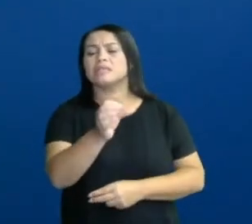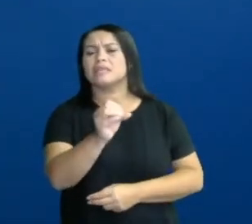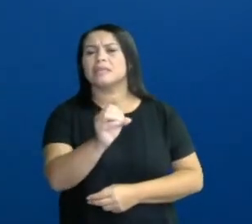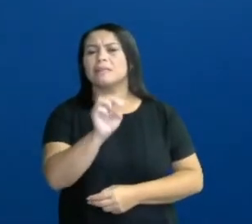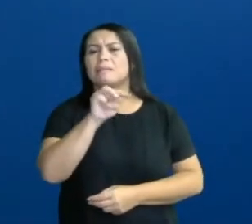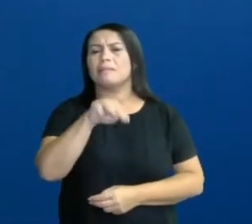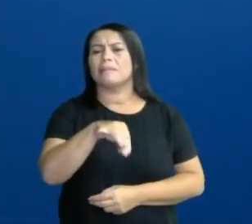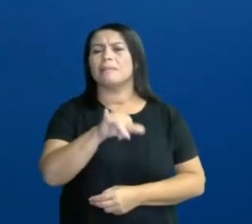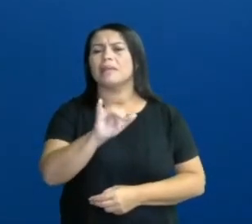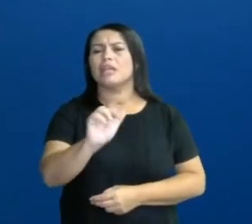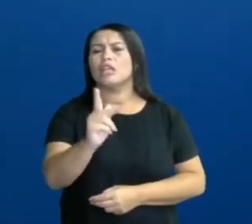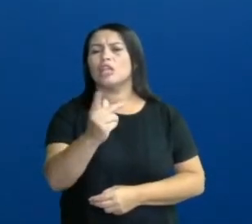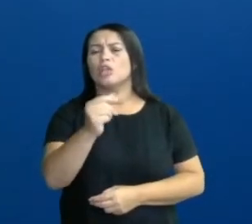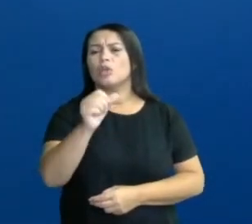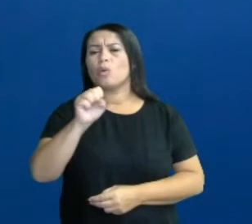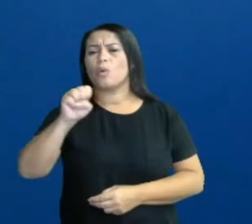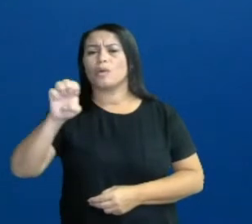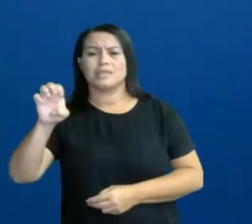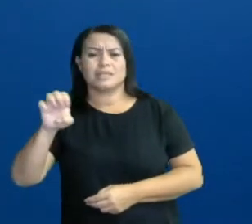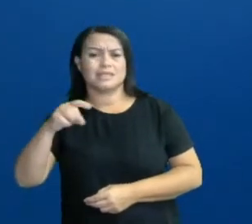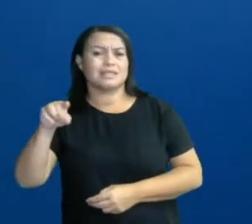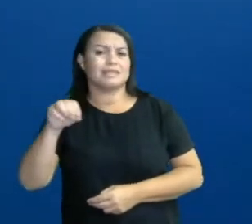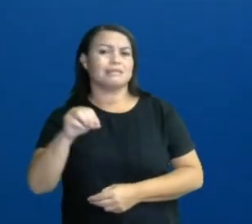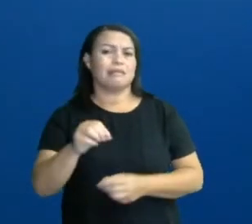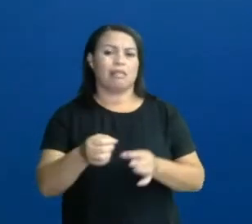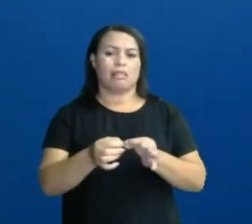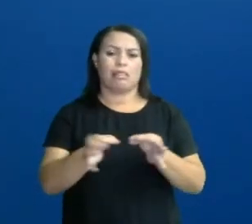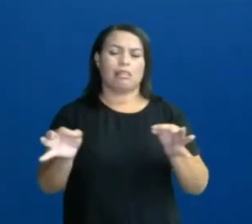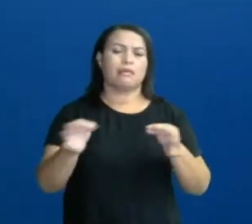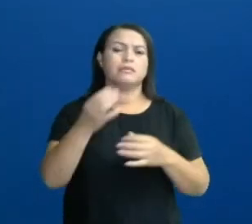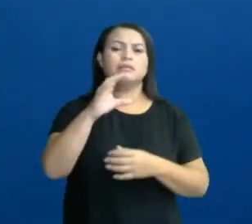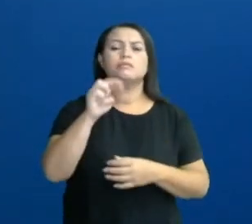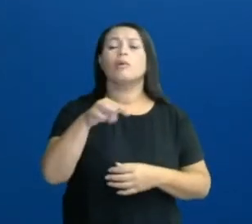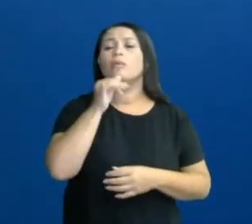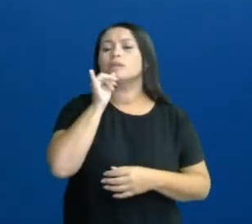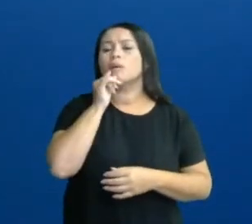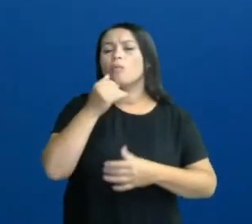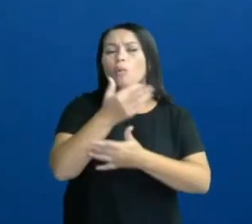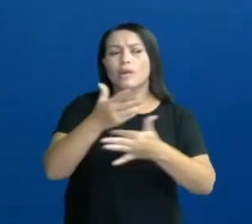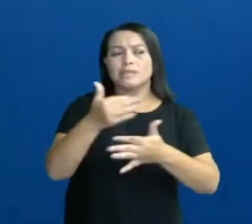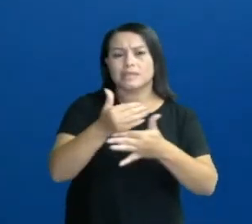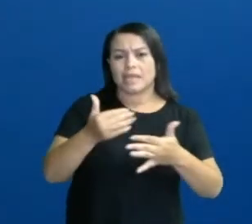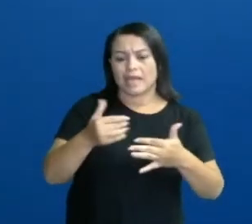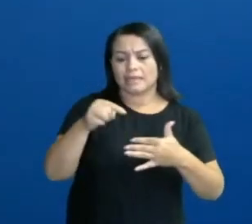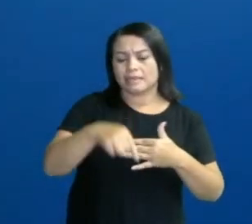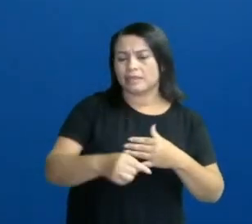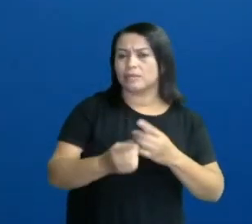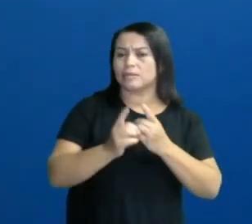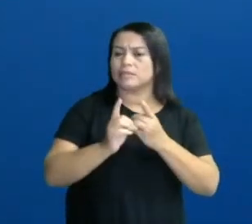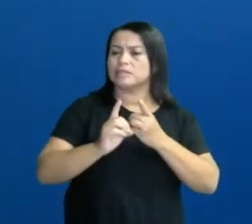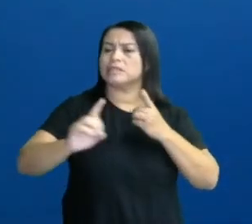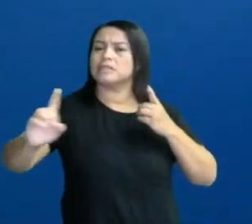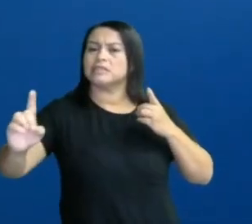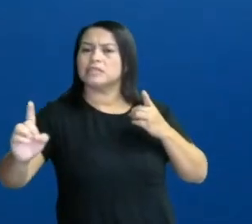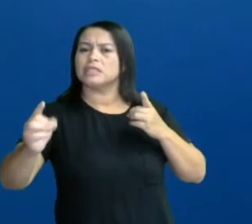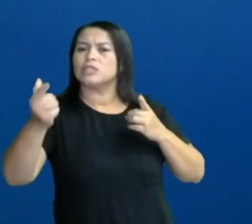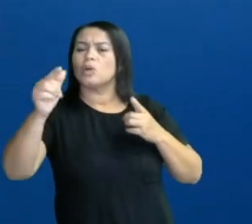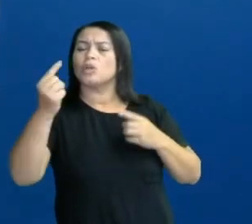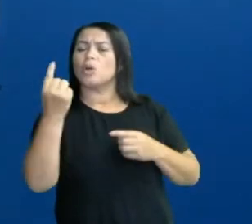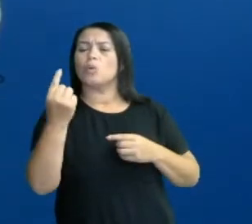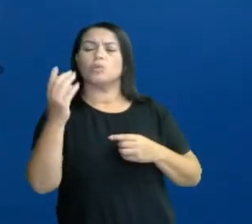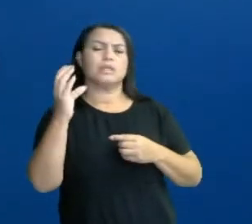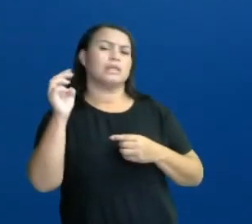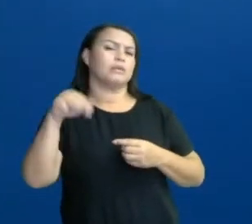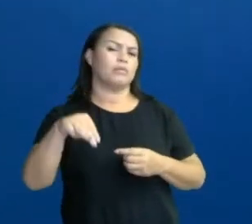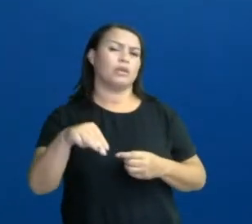centímetros. Vamos supor, por exemplo, se uma cidade está distante de outra no mapa 1 centímetro apenas. Então, na